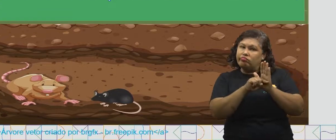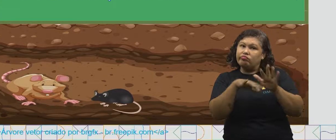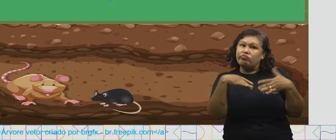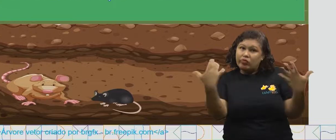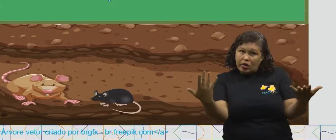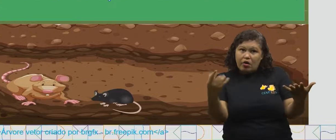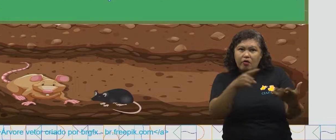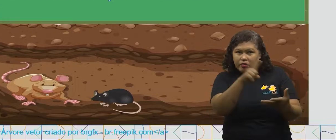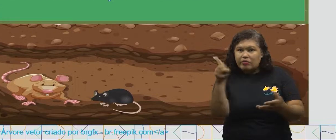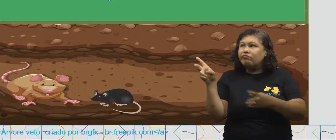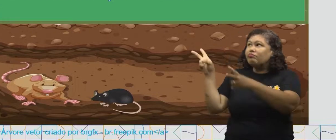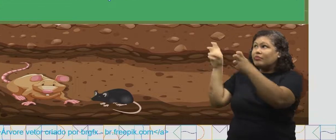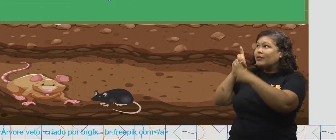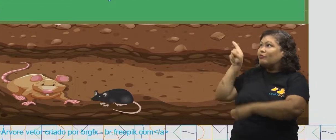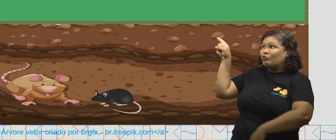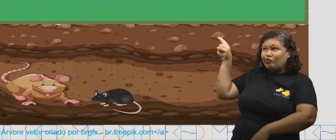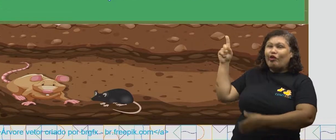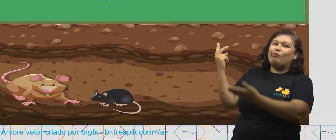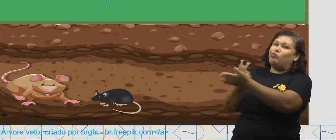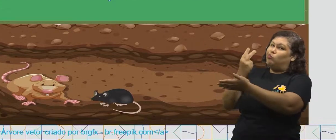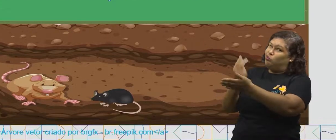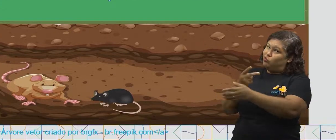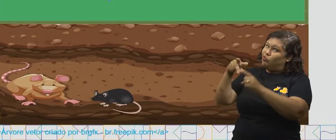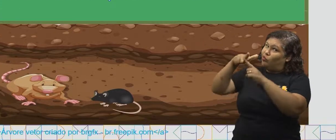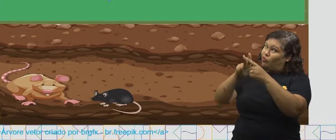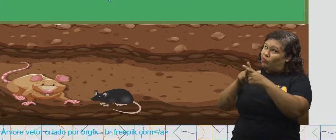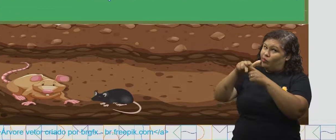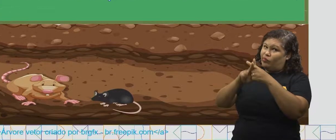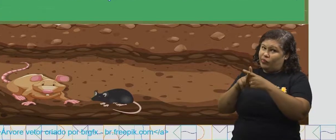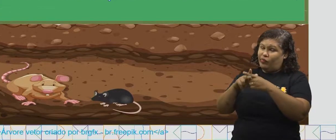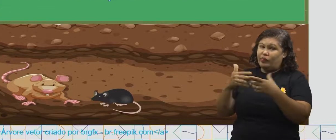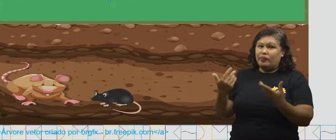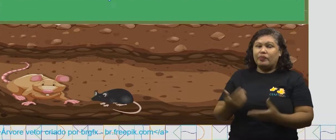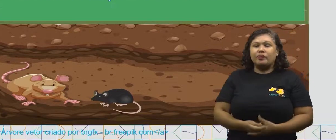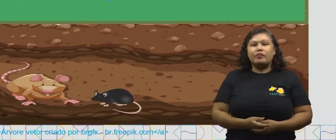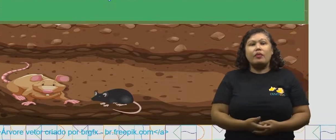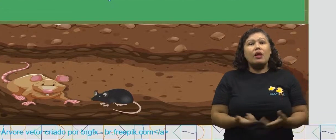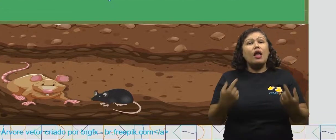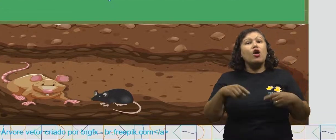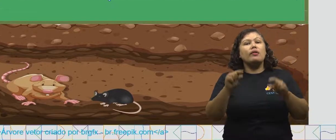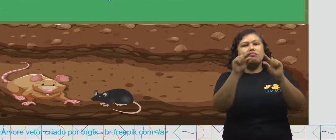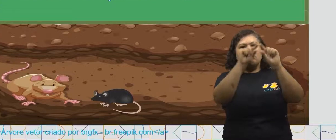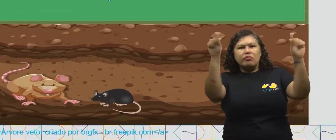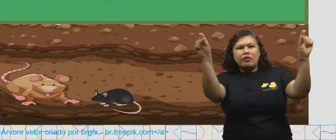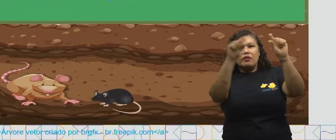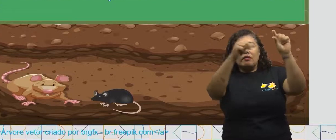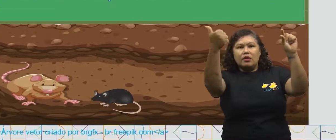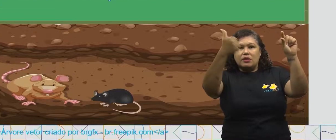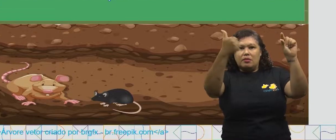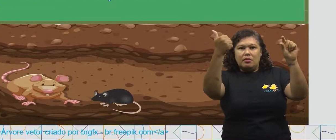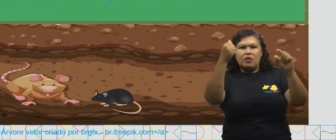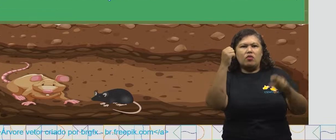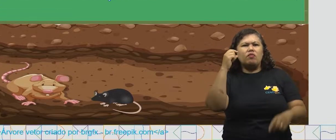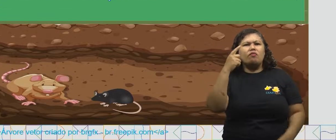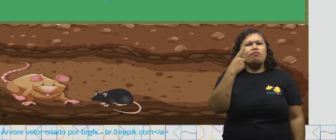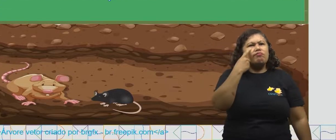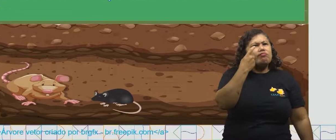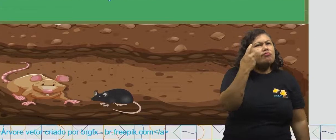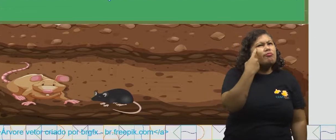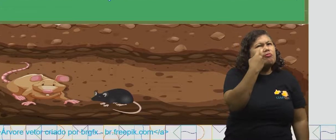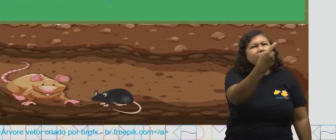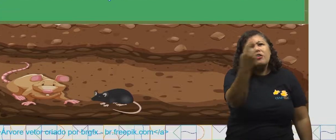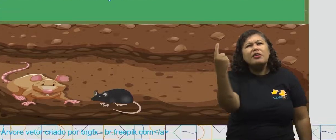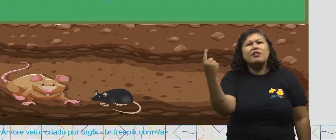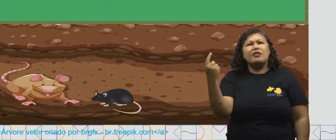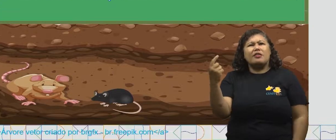Bom, já identificamos o primeiro problema. Agora, observe a primeira frase. Observei muita coisa